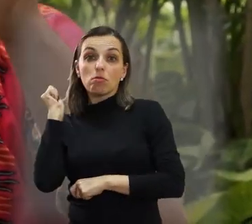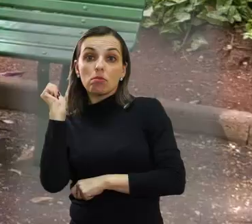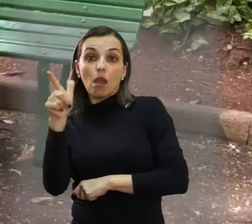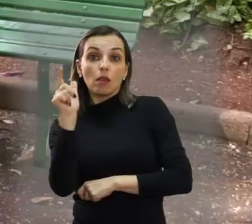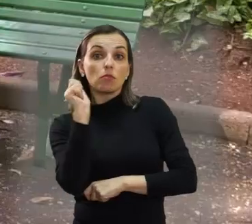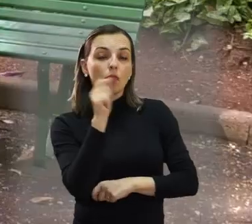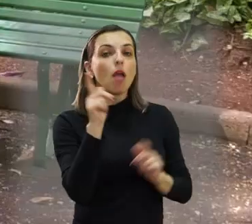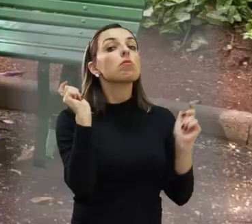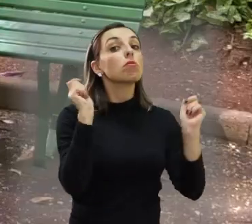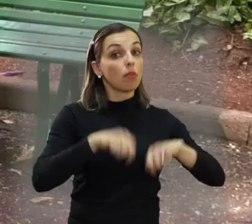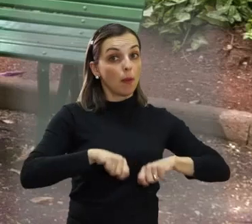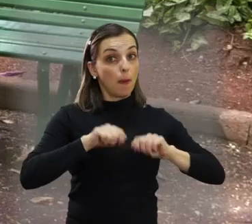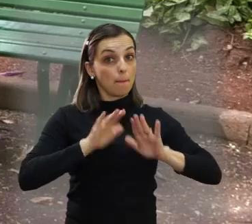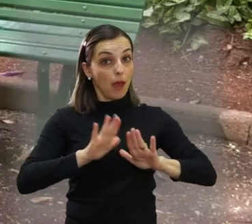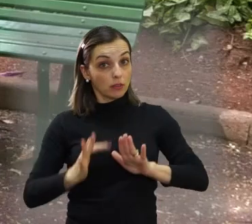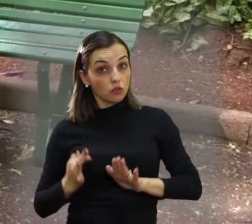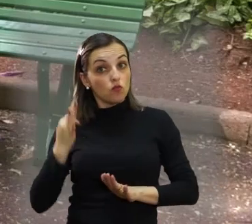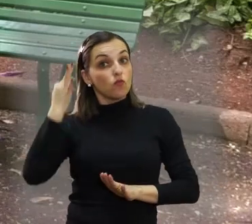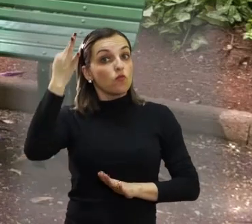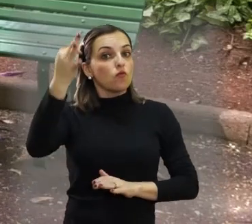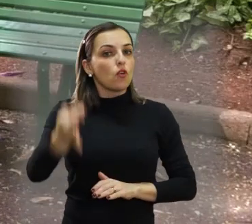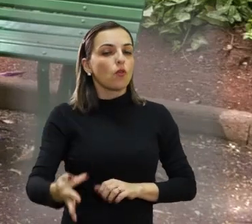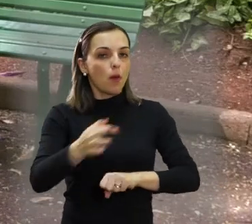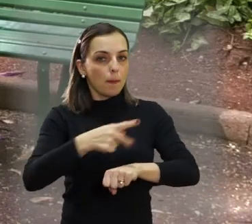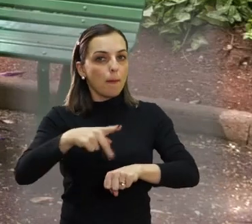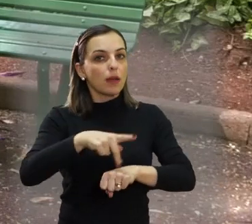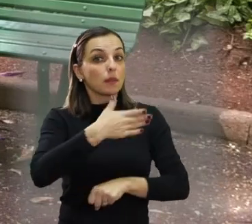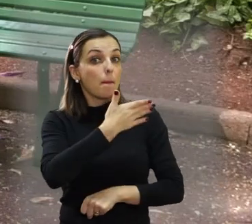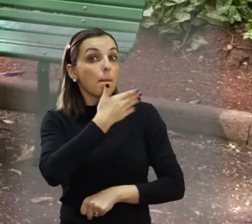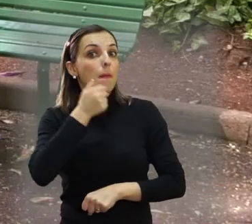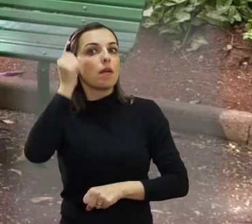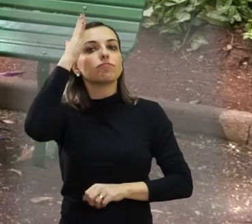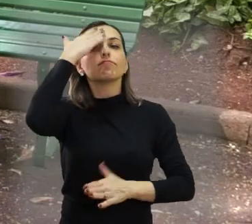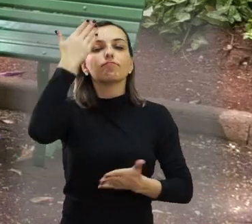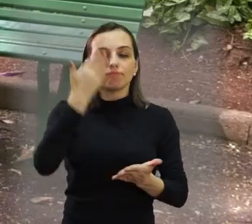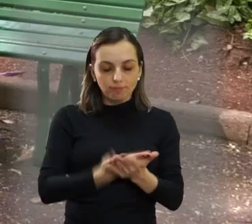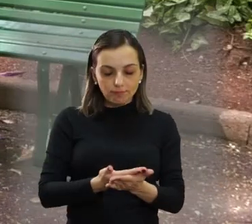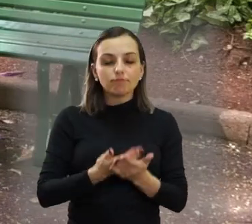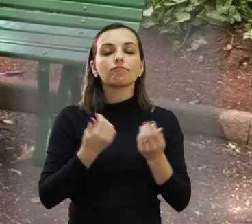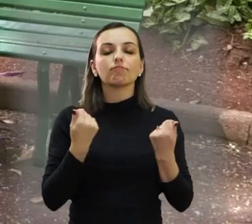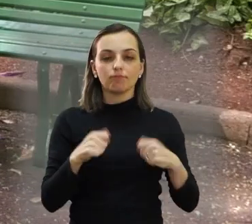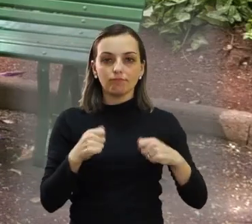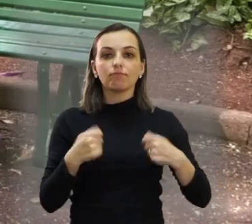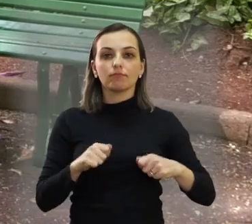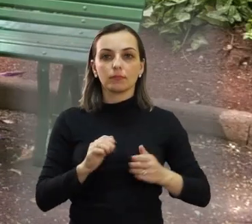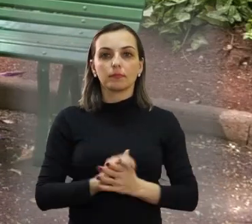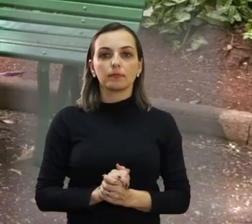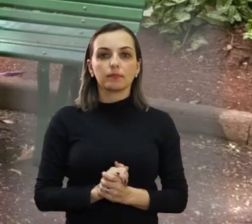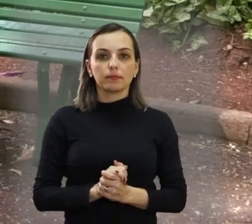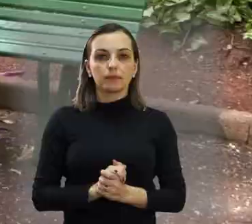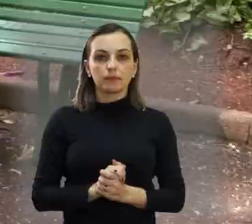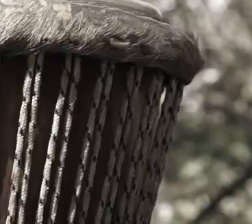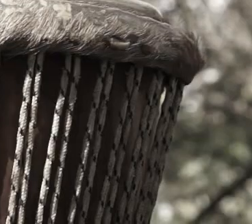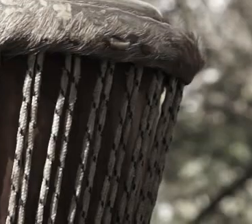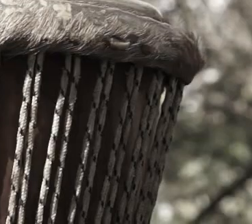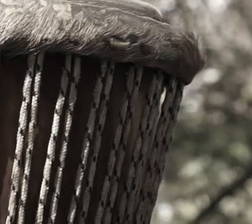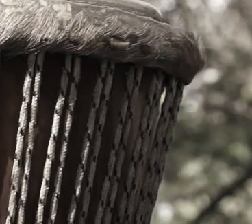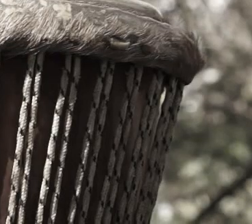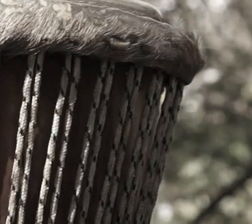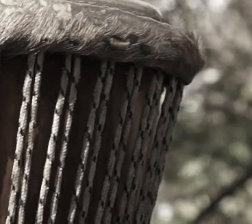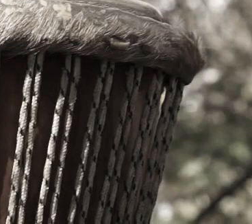saída, que a gente pode melhorar em muito, mas para isso a gente precisa acreditar num país melhor.